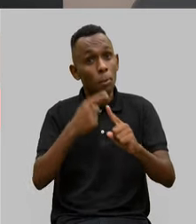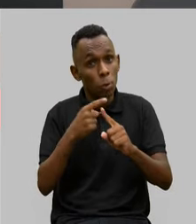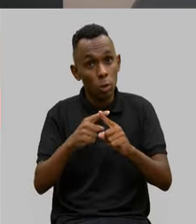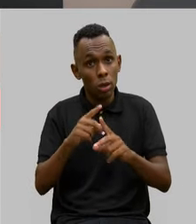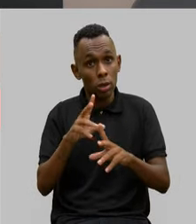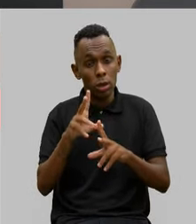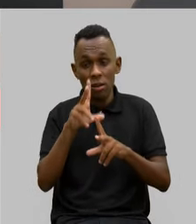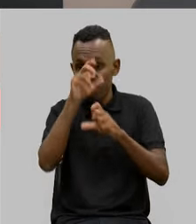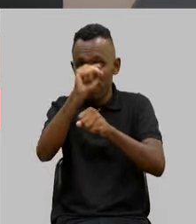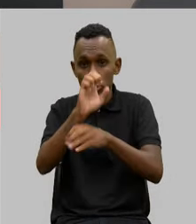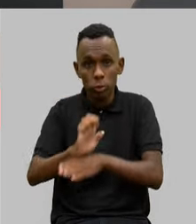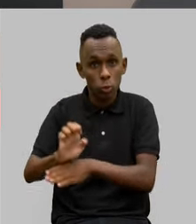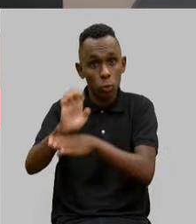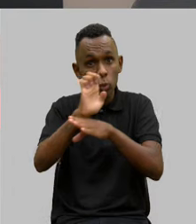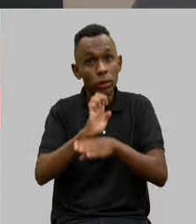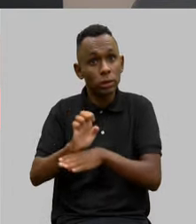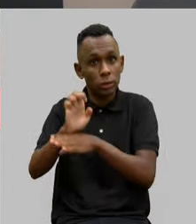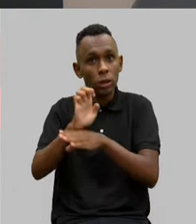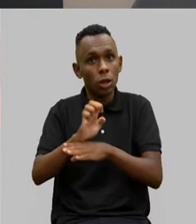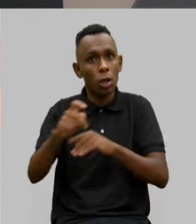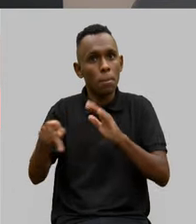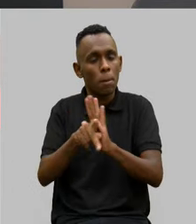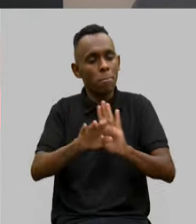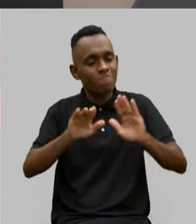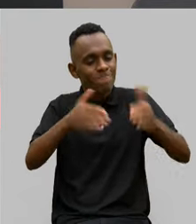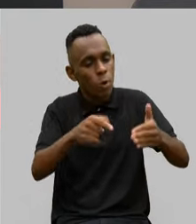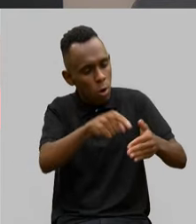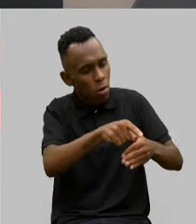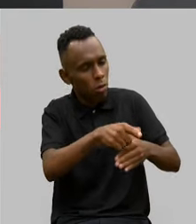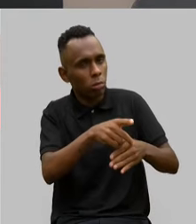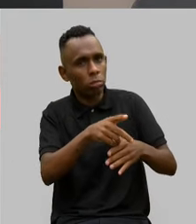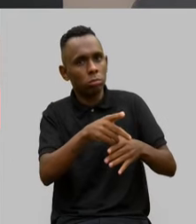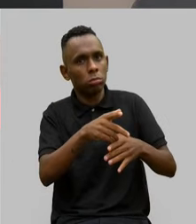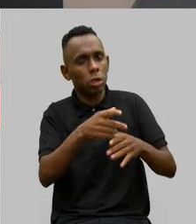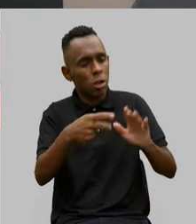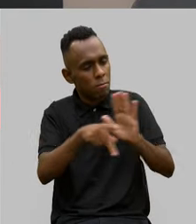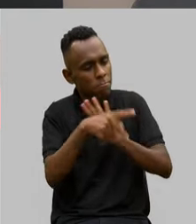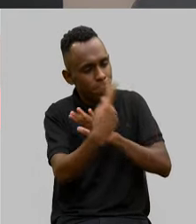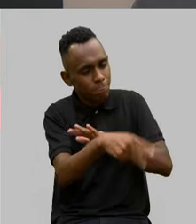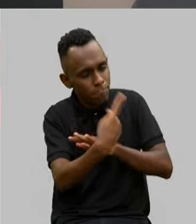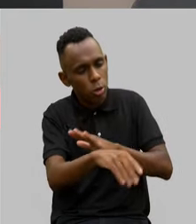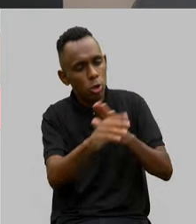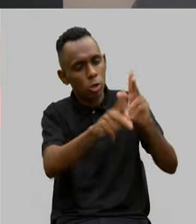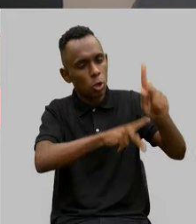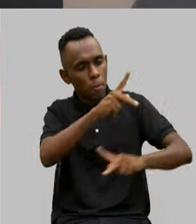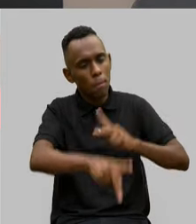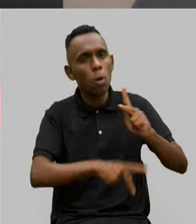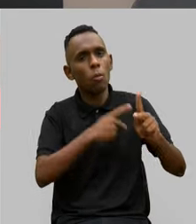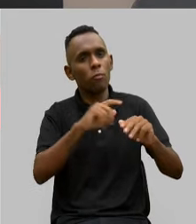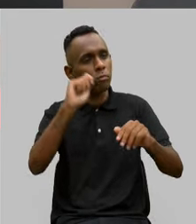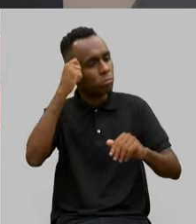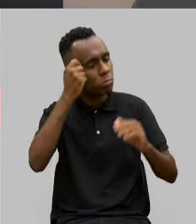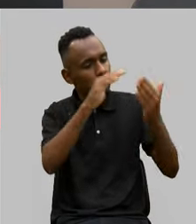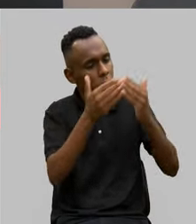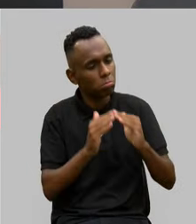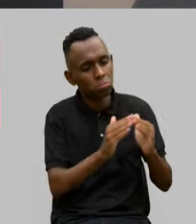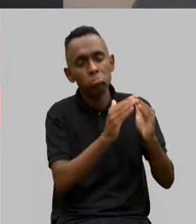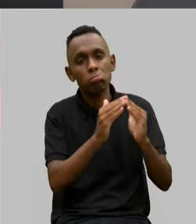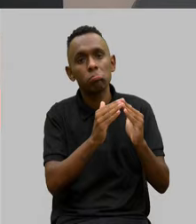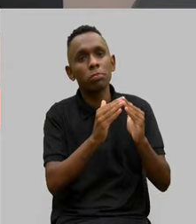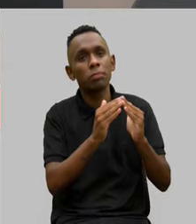estado é toda canalizada para essas pessoas é toda canalizada para essas pessoas